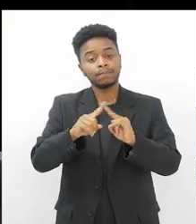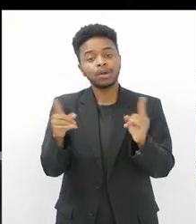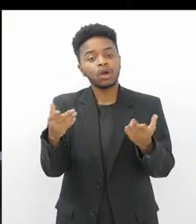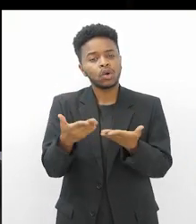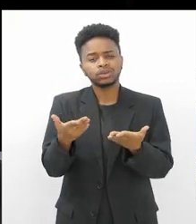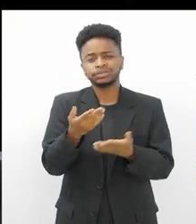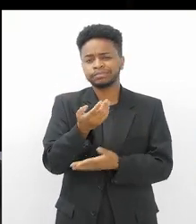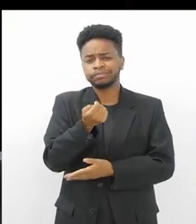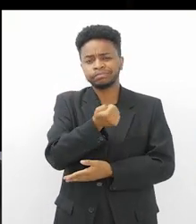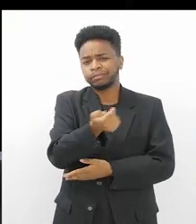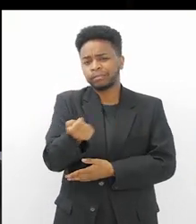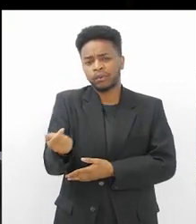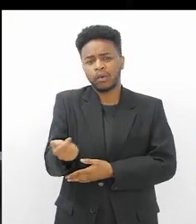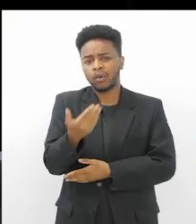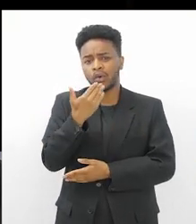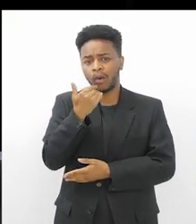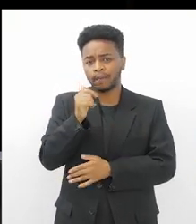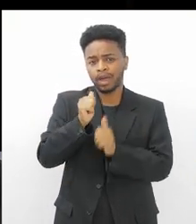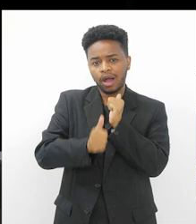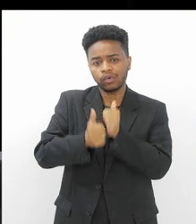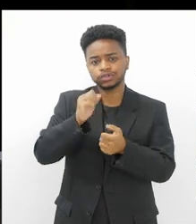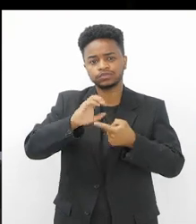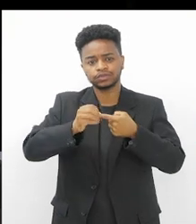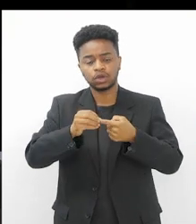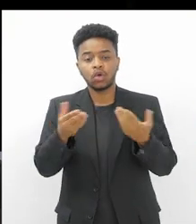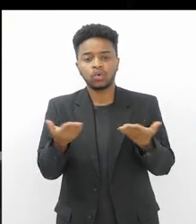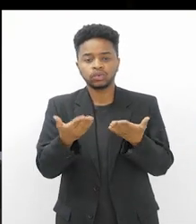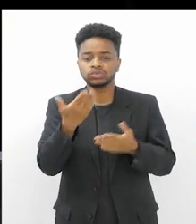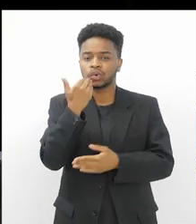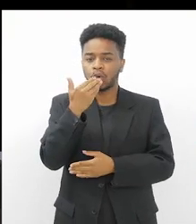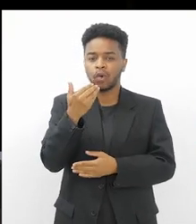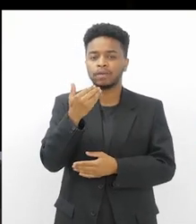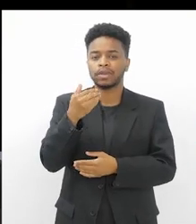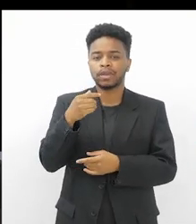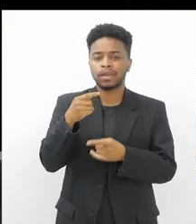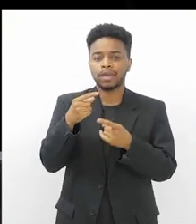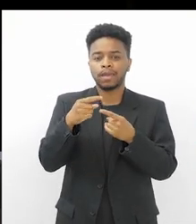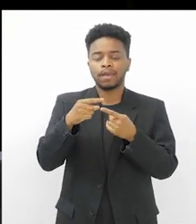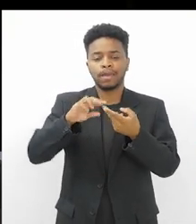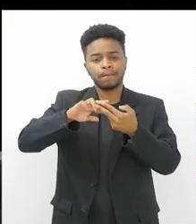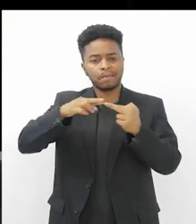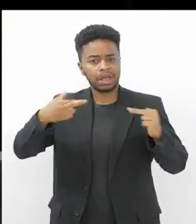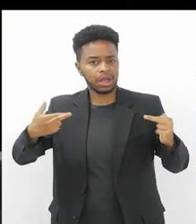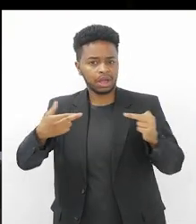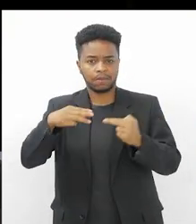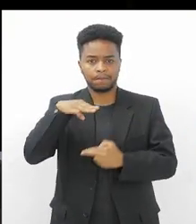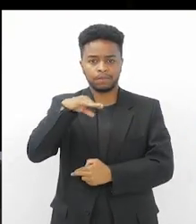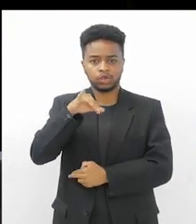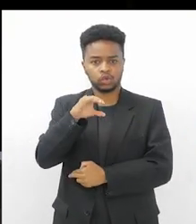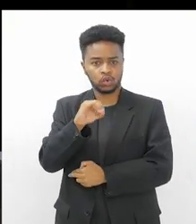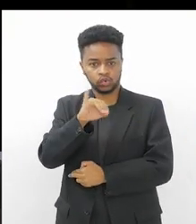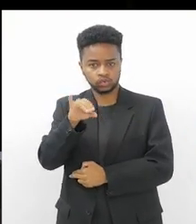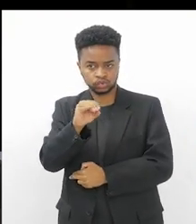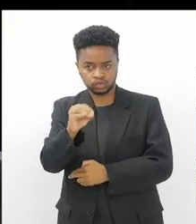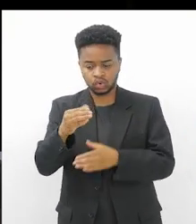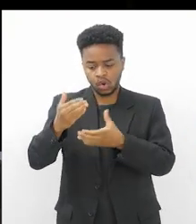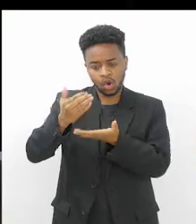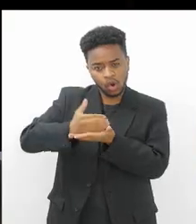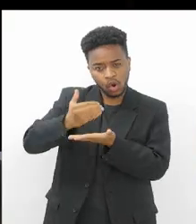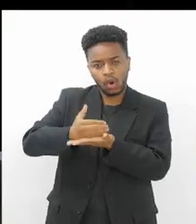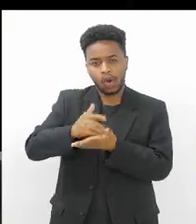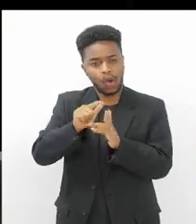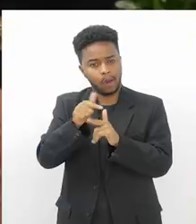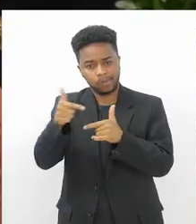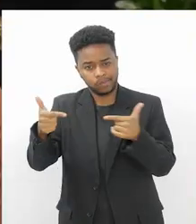dos brasileiros. Então, hoje, você come muito pouco arroz com feijão. Você come muito mais miojos, cup noodles e,